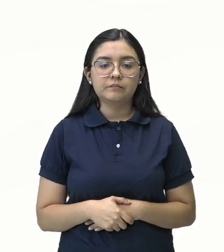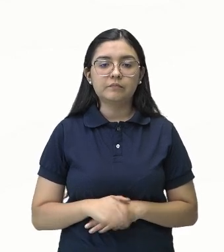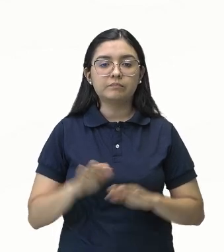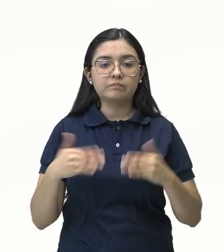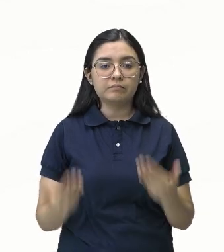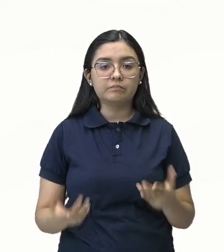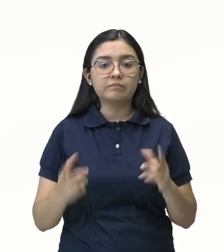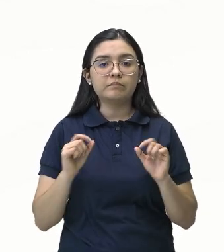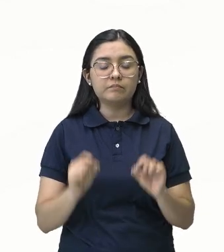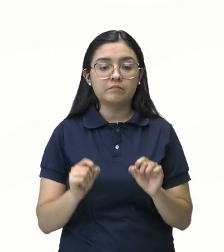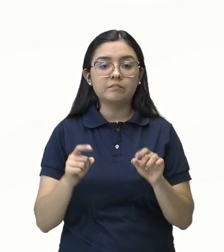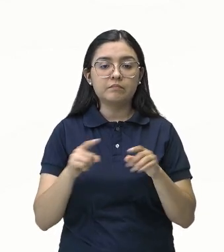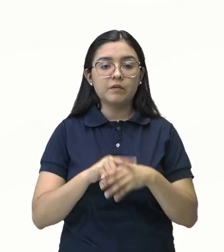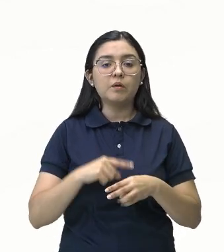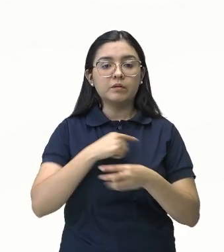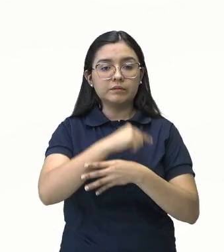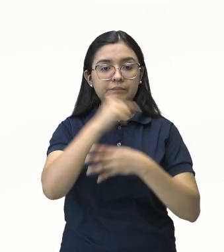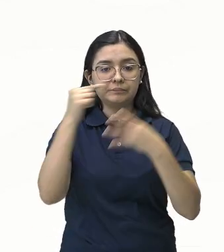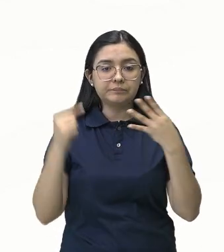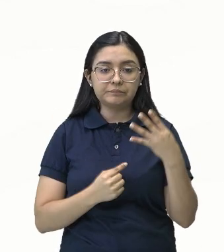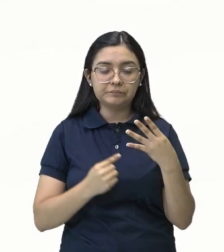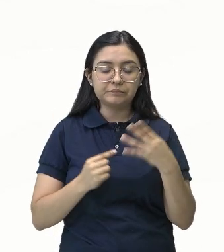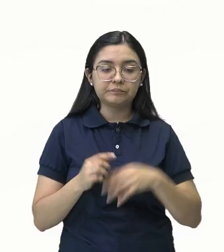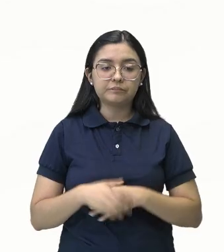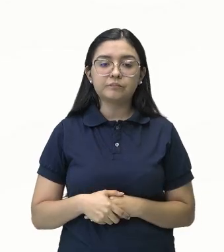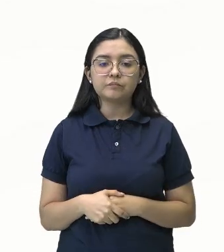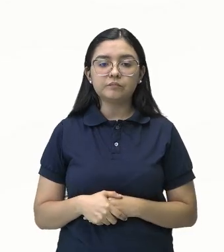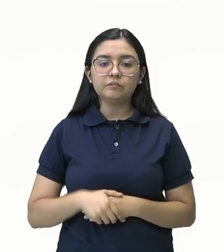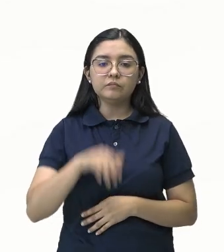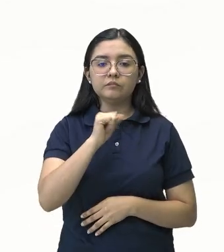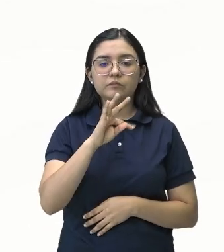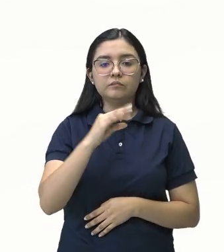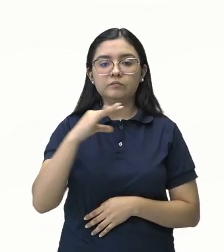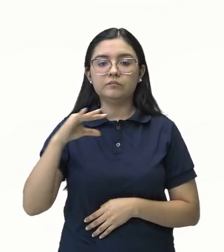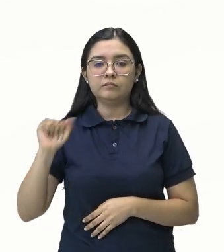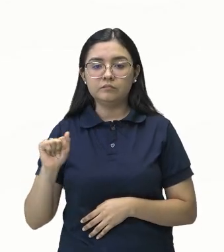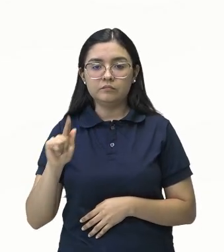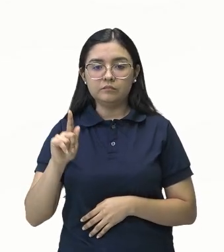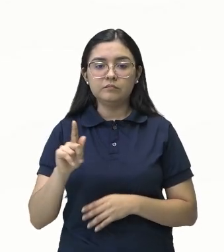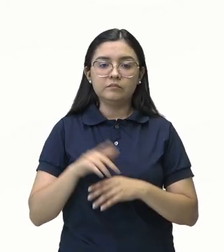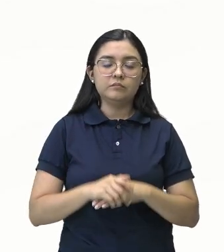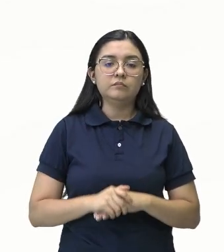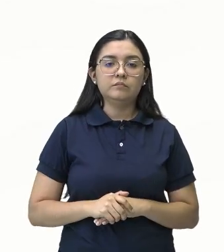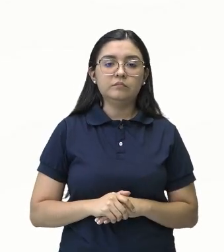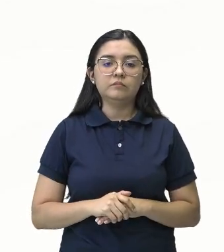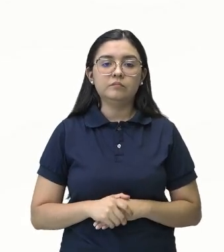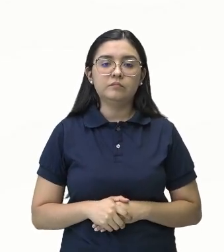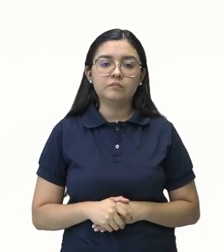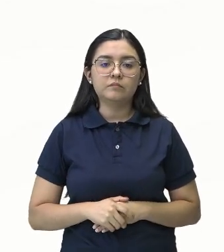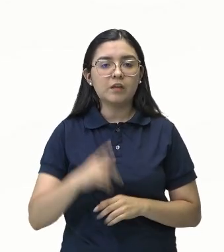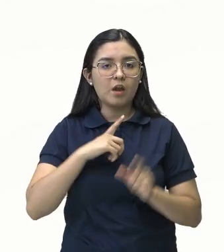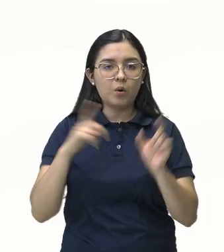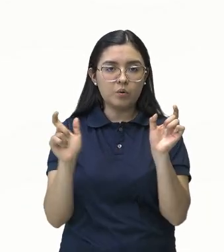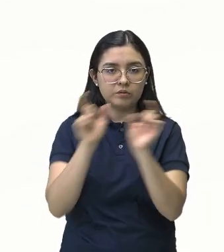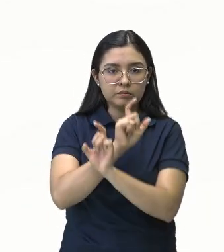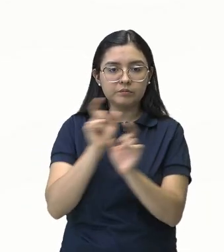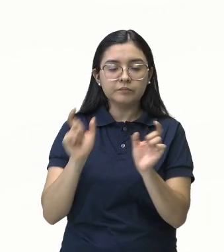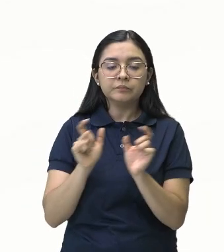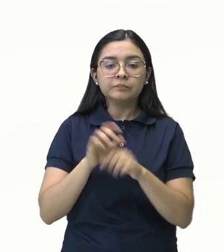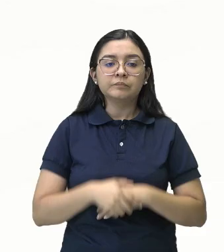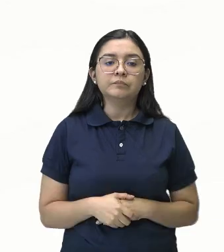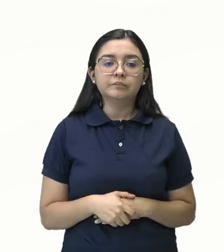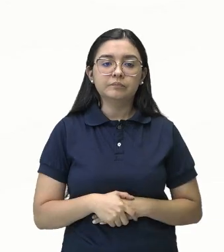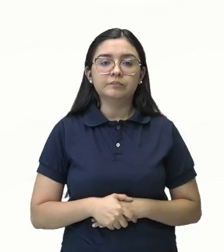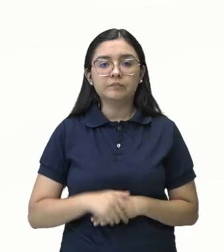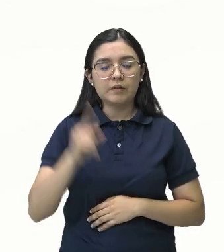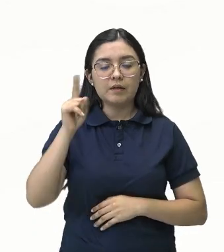Tá? Adenina, timina, na ordem que vocês estão vendo aí, citosina e guanina,